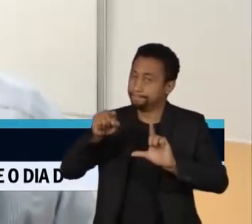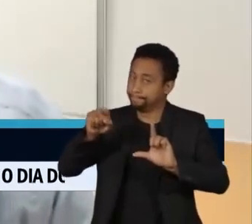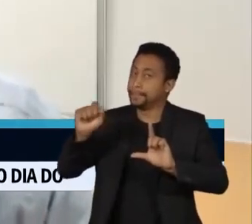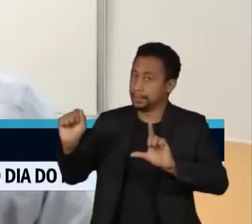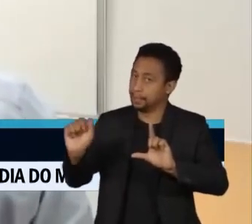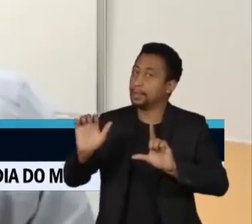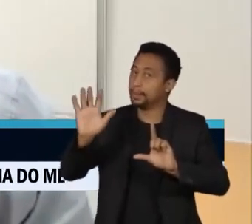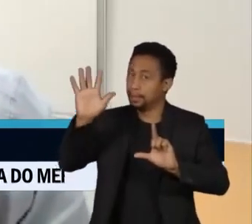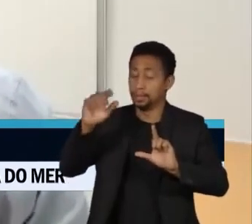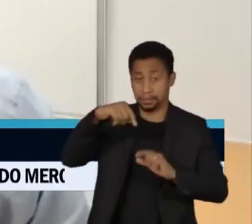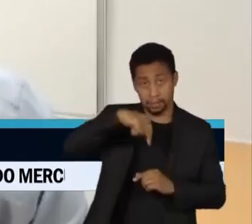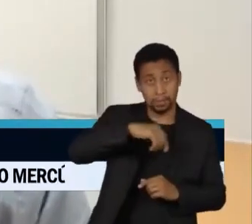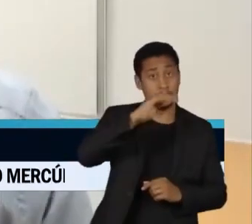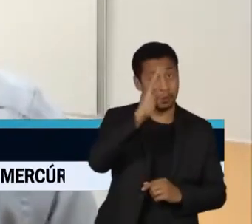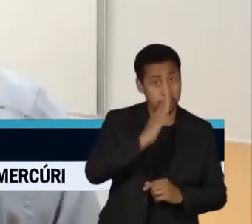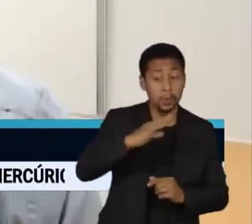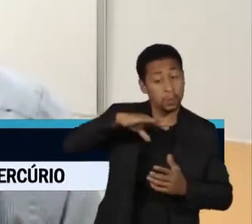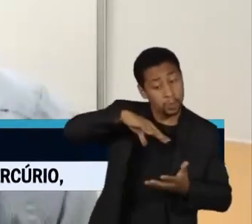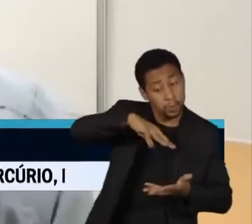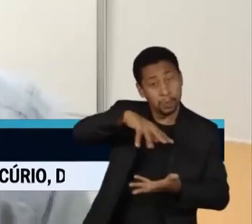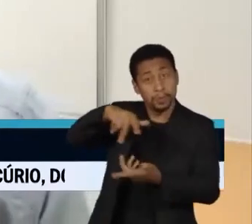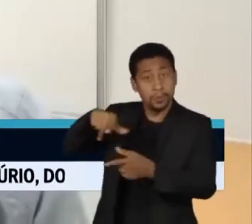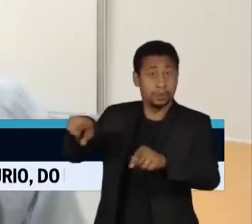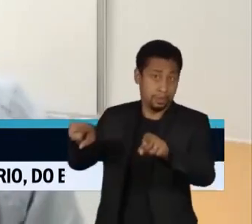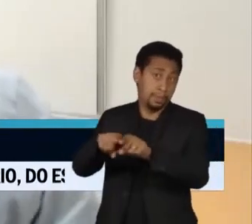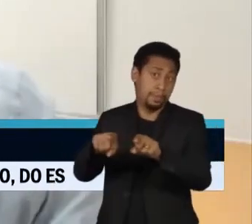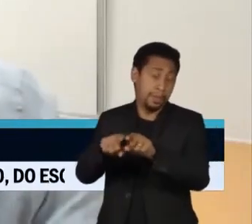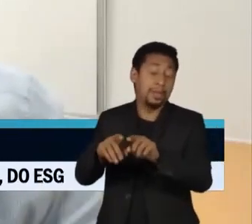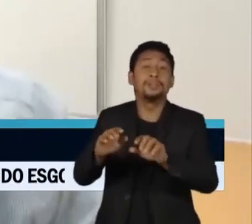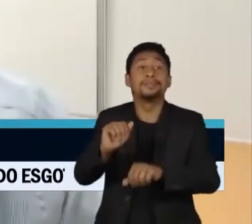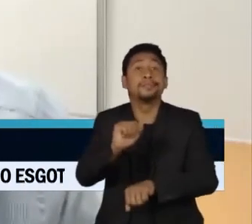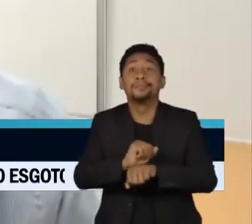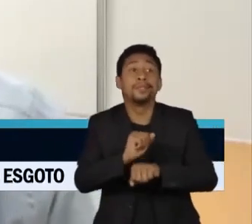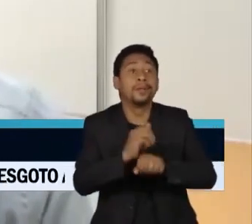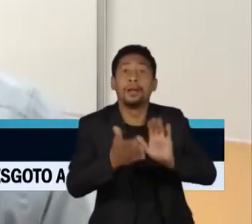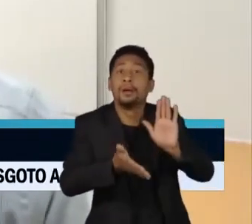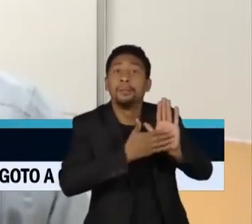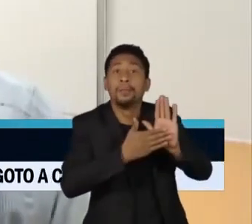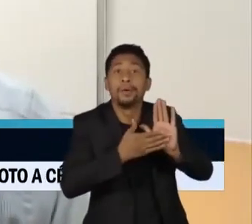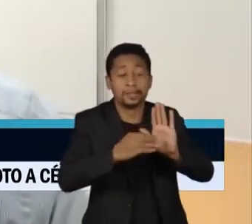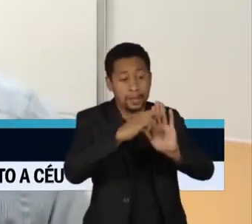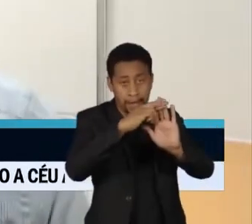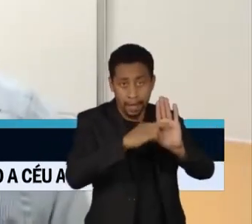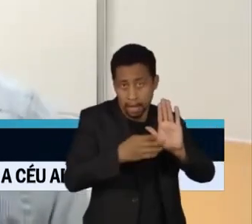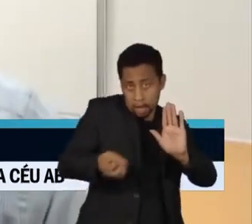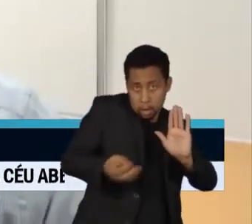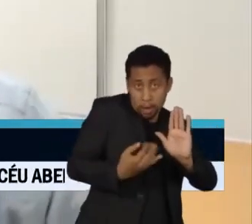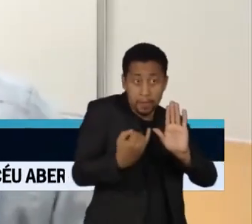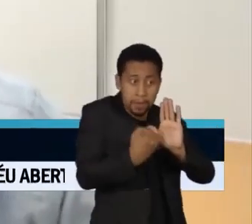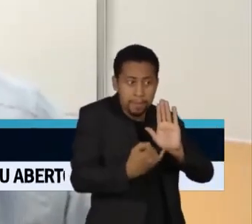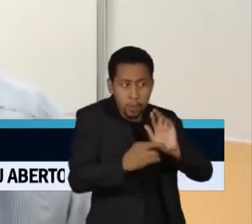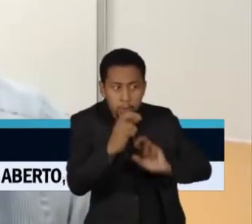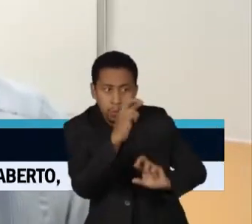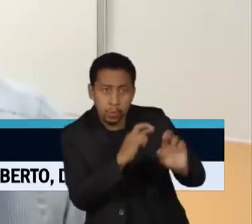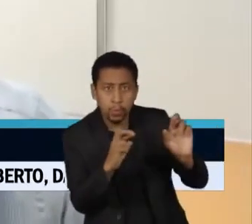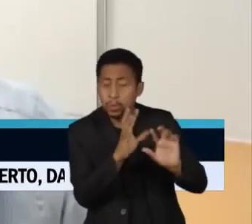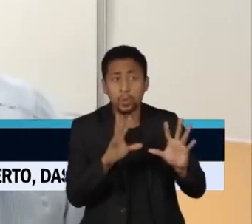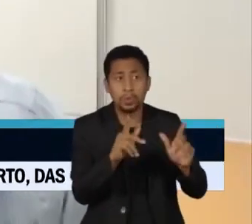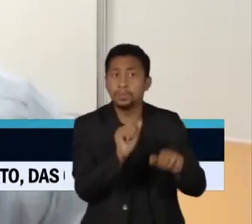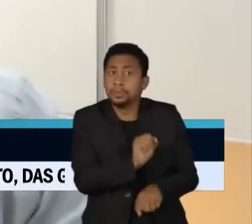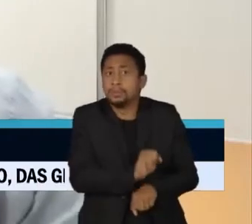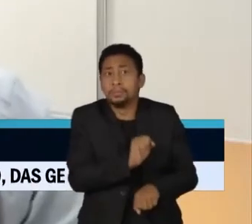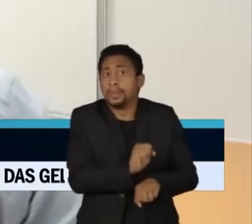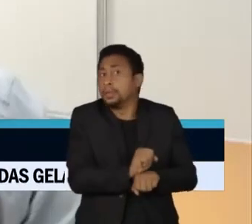como no mundo, e a questão do arcabouço fiscal, ou seja, há uma incerteza em relação ao arcabouço